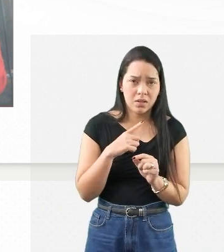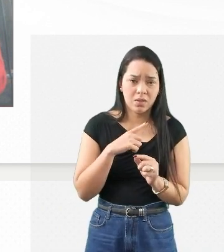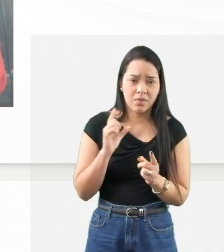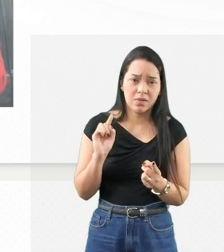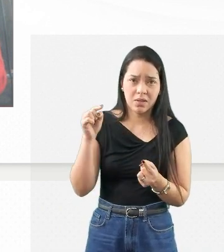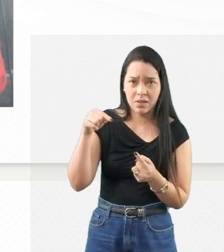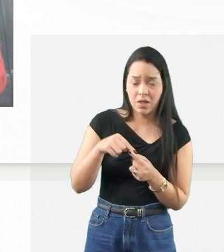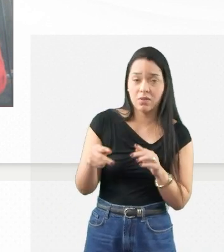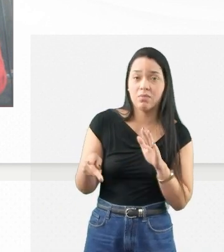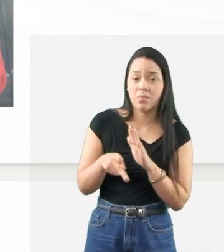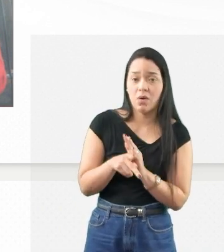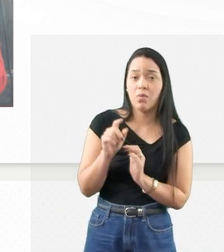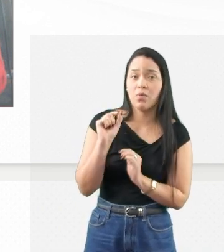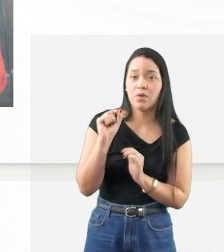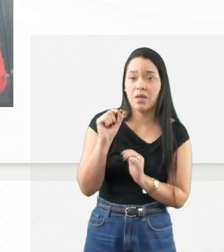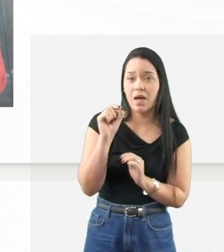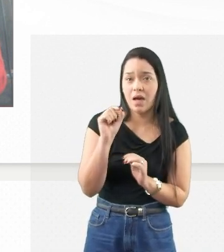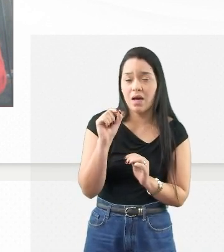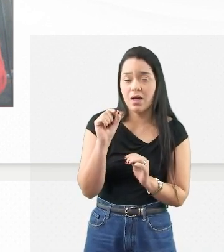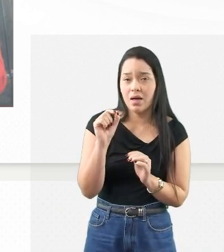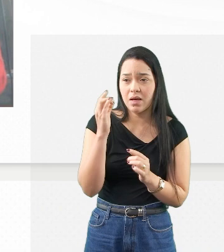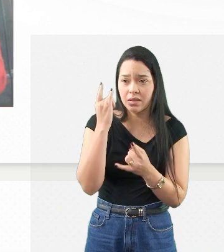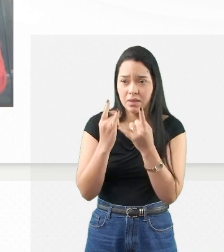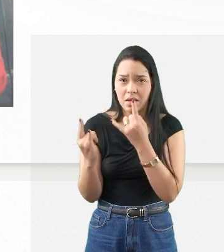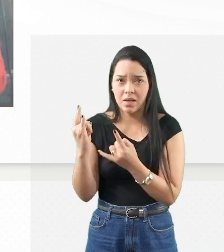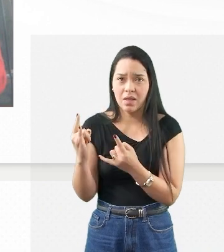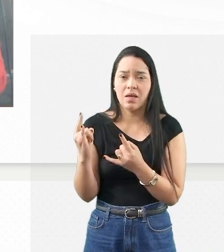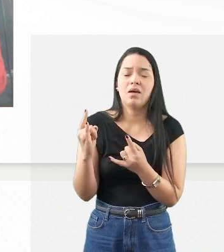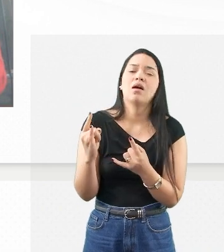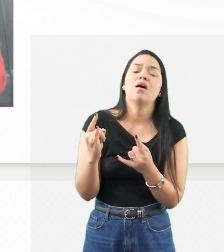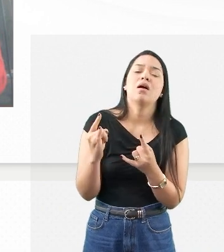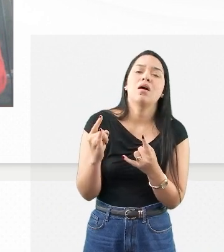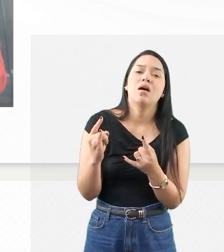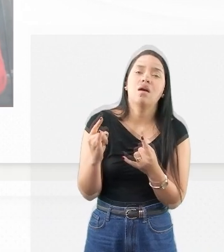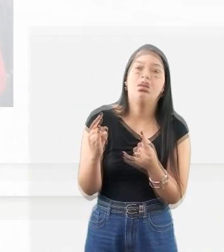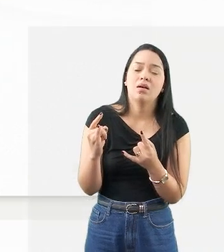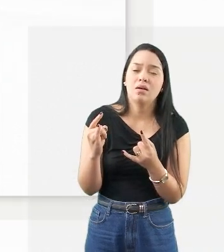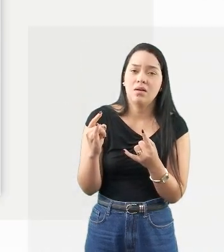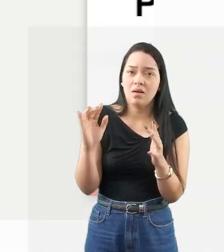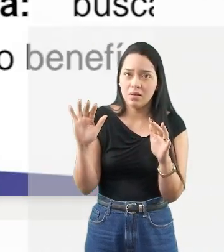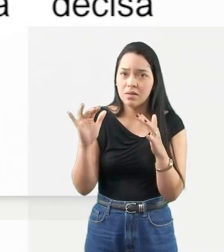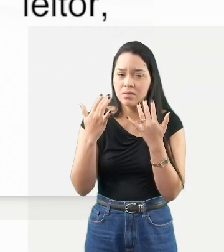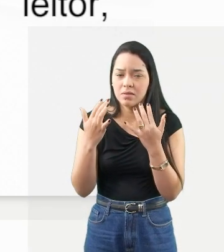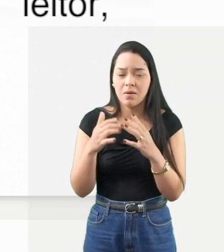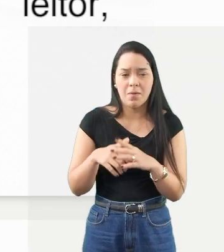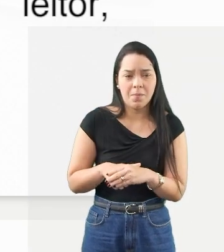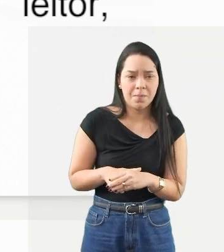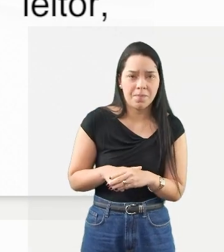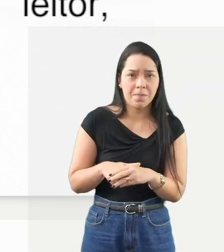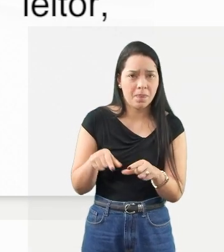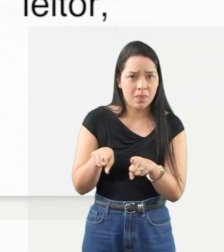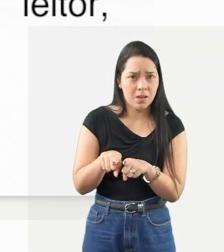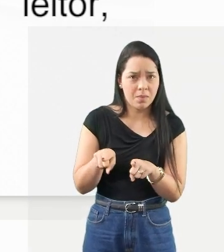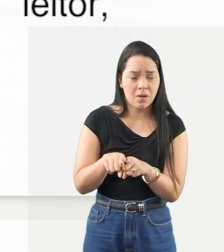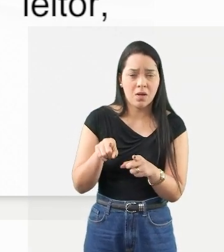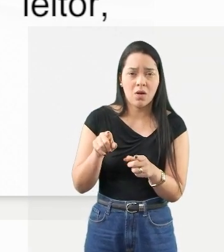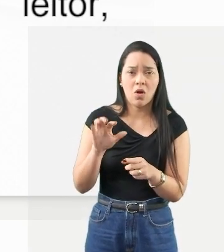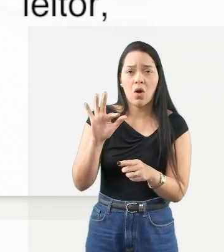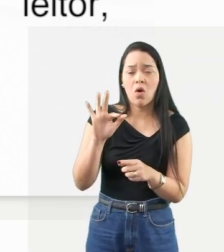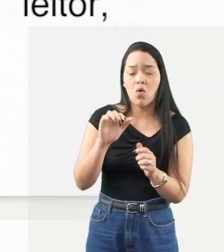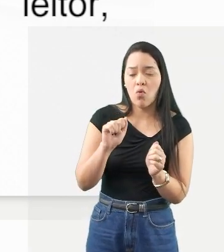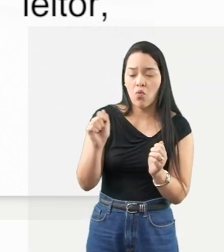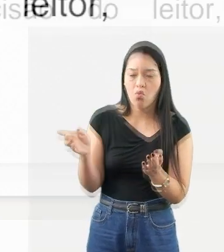finalidade específica, que é atrair a atenção de quem está recebendo esse folder, certo? E aí a gente vai verificar que o